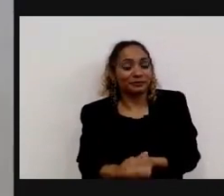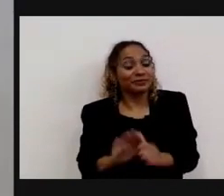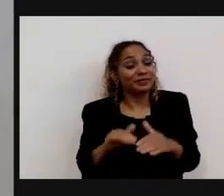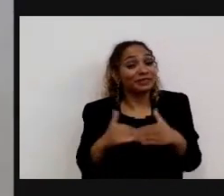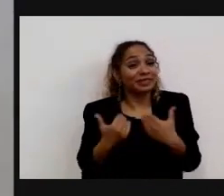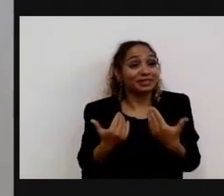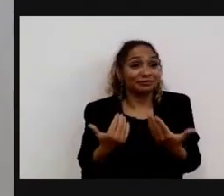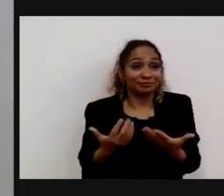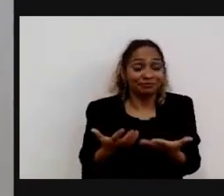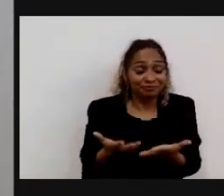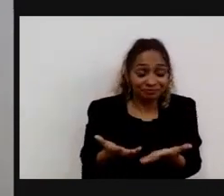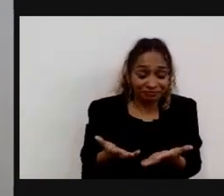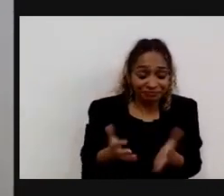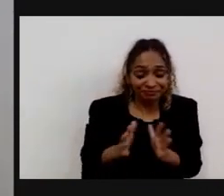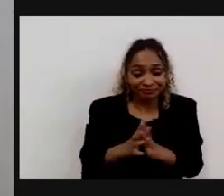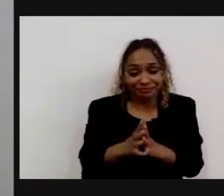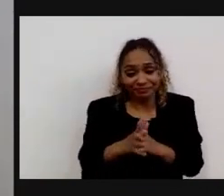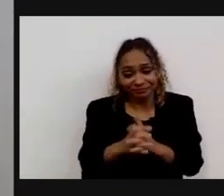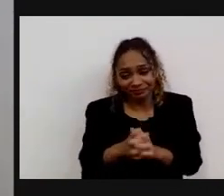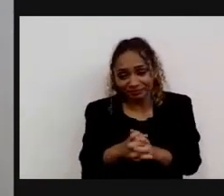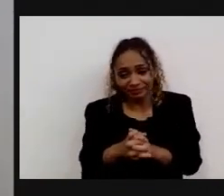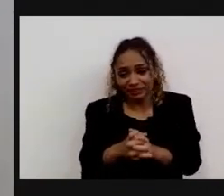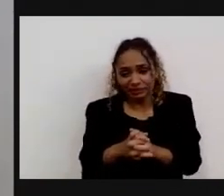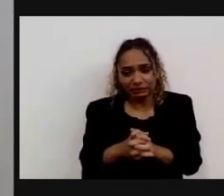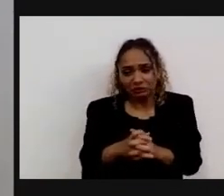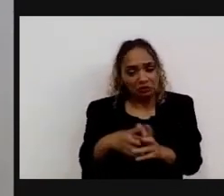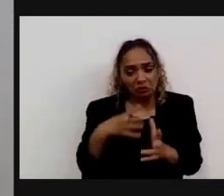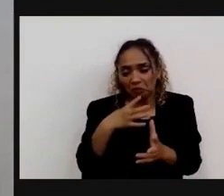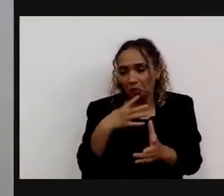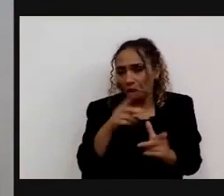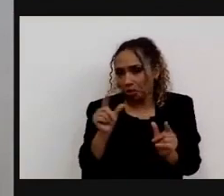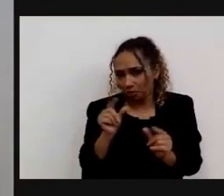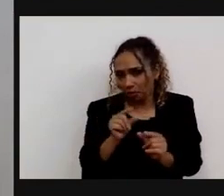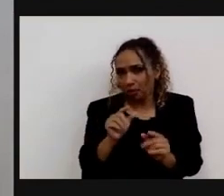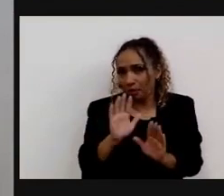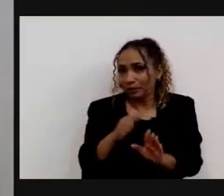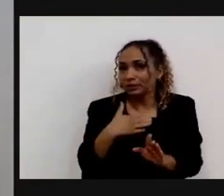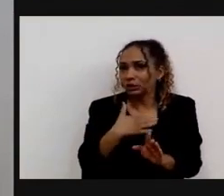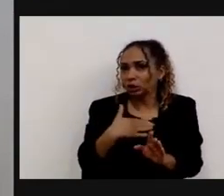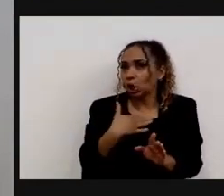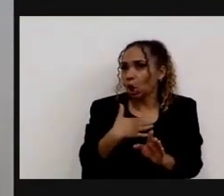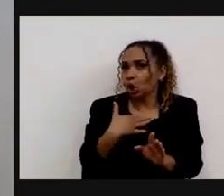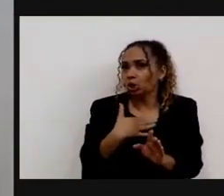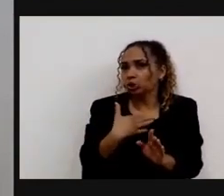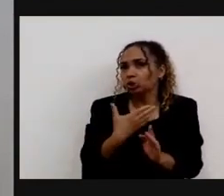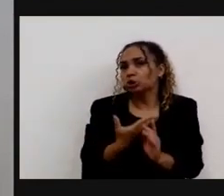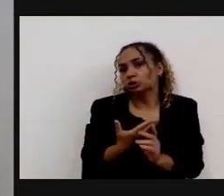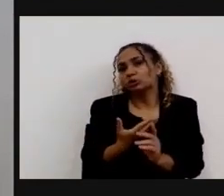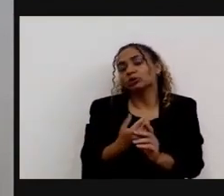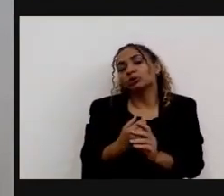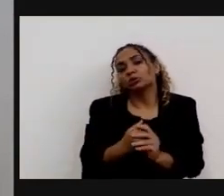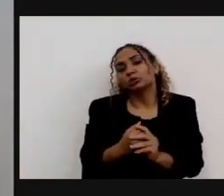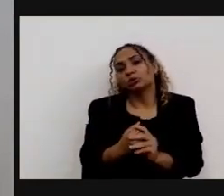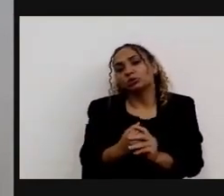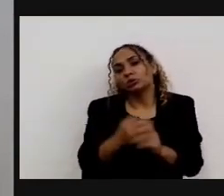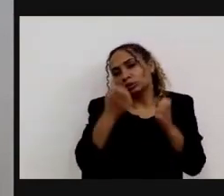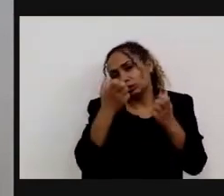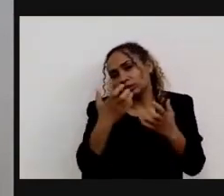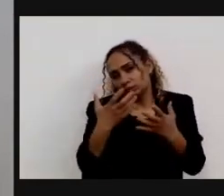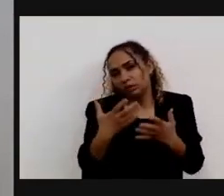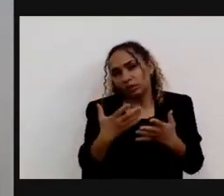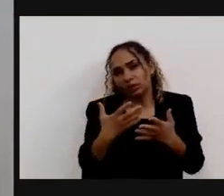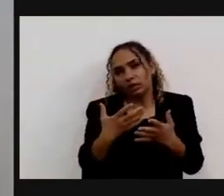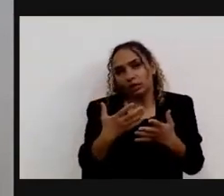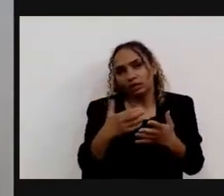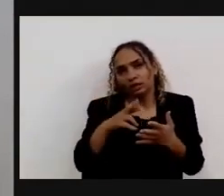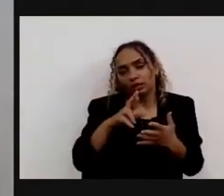gente eu não conheço muitos casos mas eu gosto muito de falar um pouco